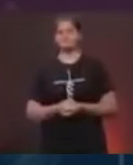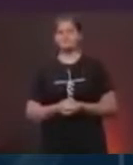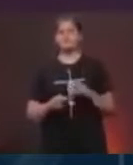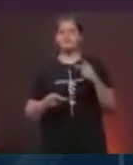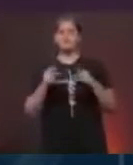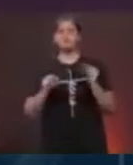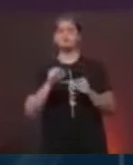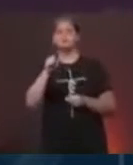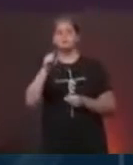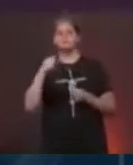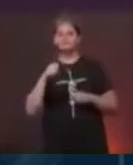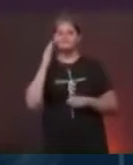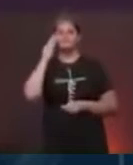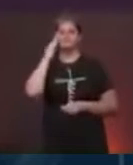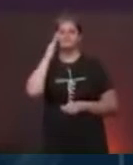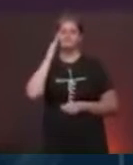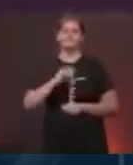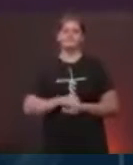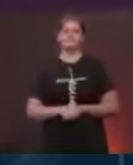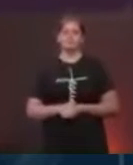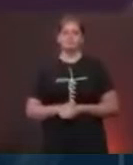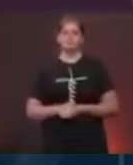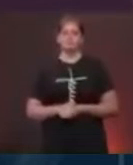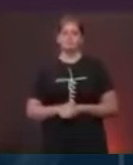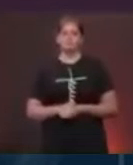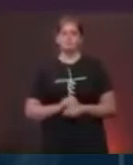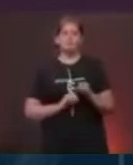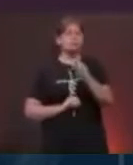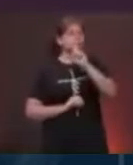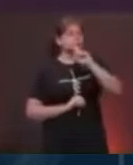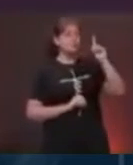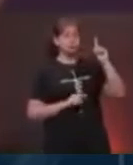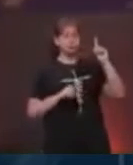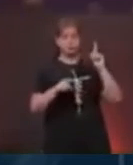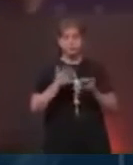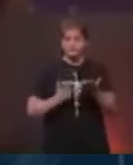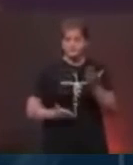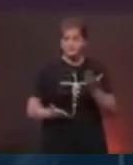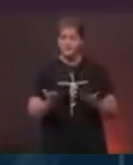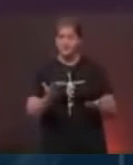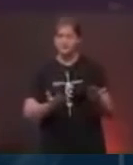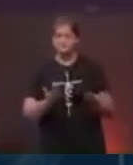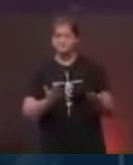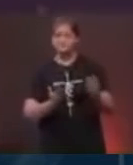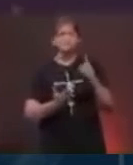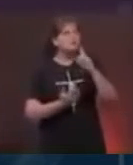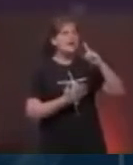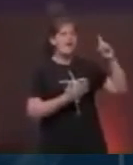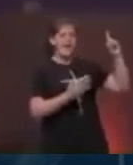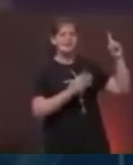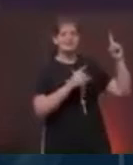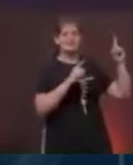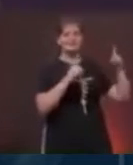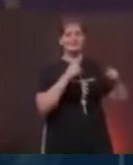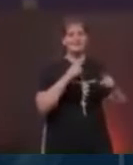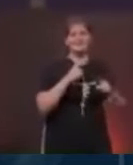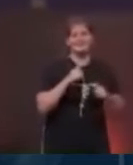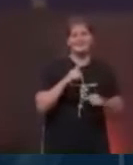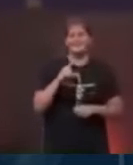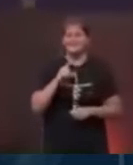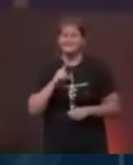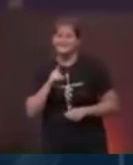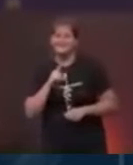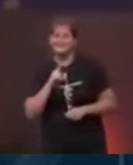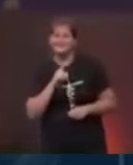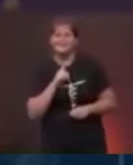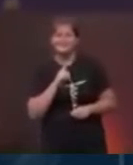você entendesse. O Deus que você serve é um Deus de particularidade. Ele sabe o que